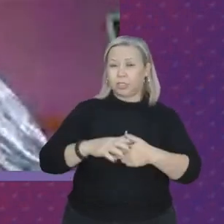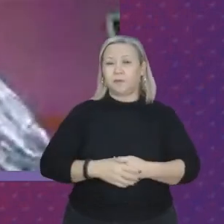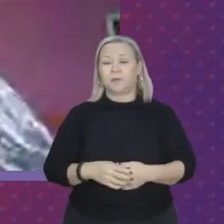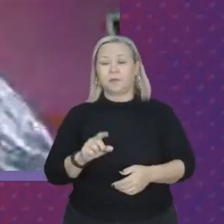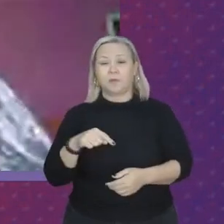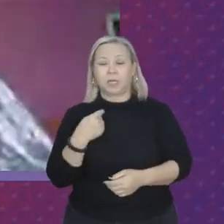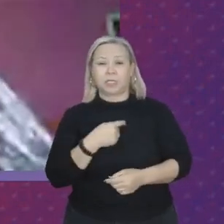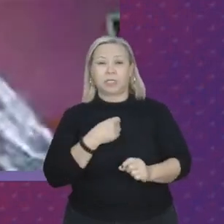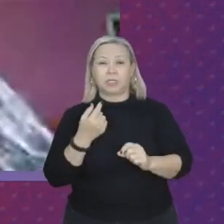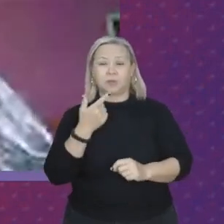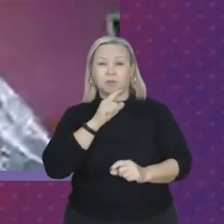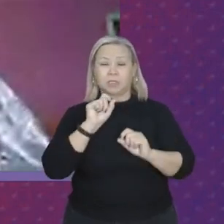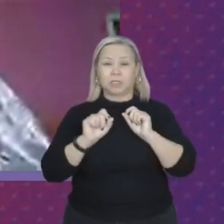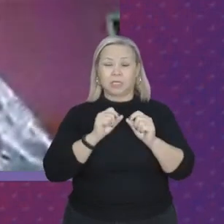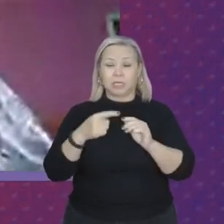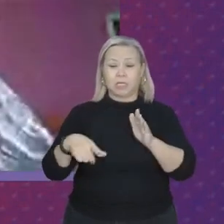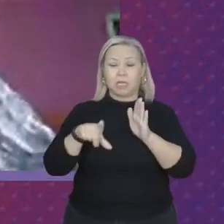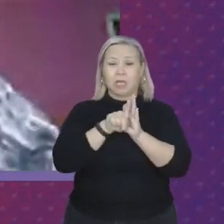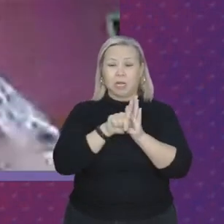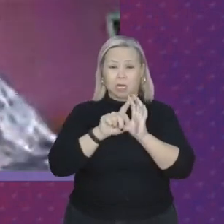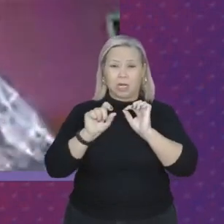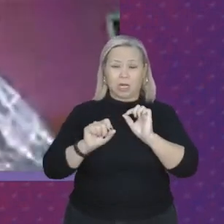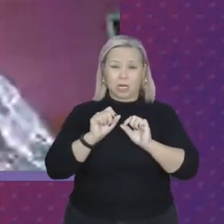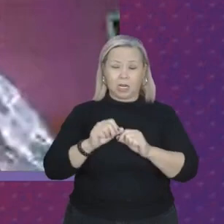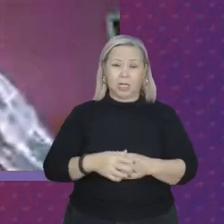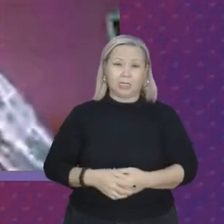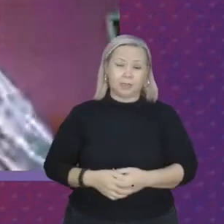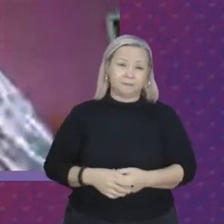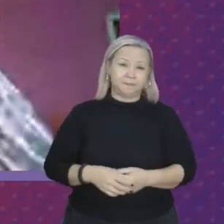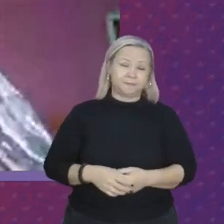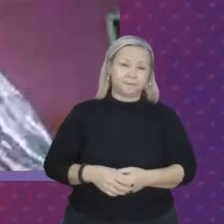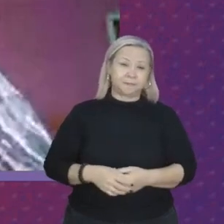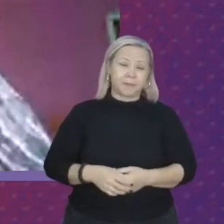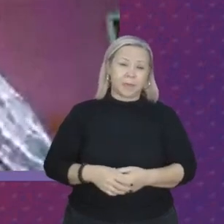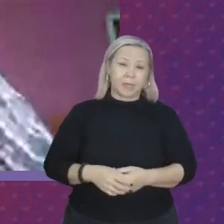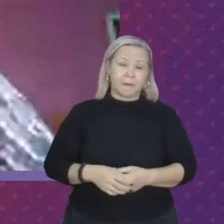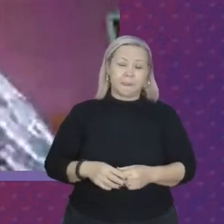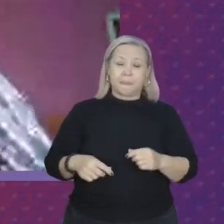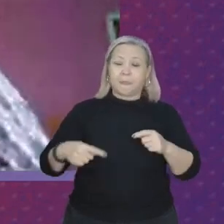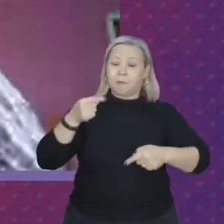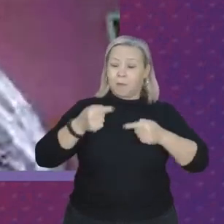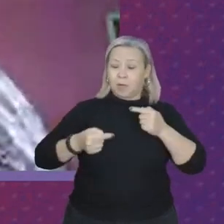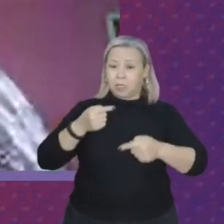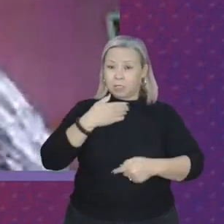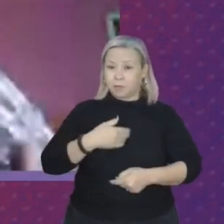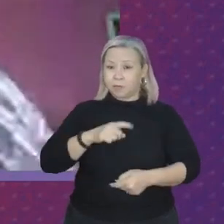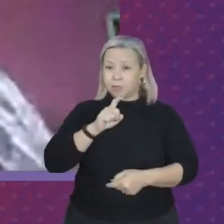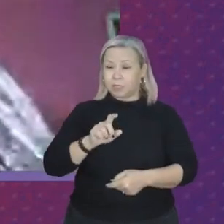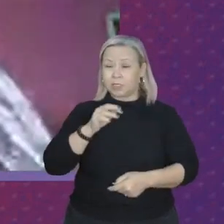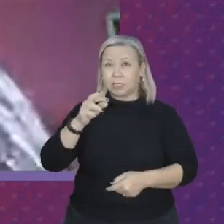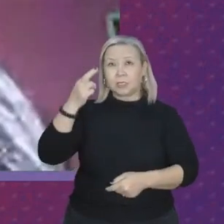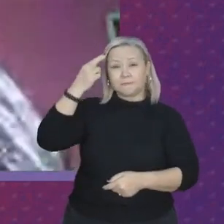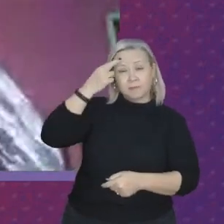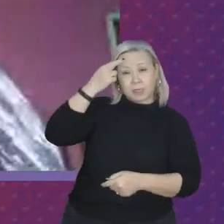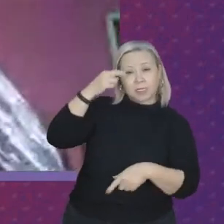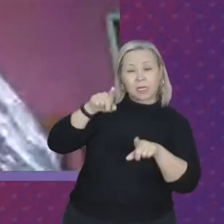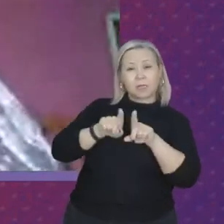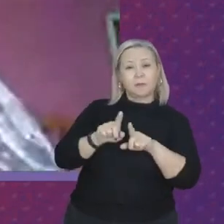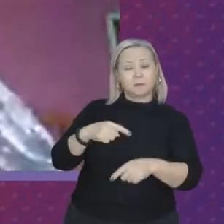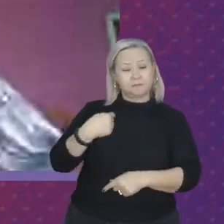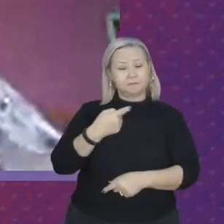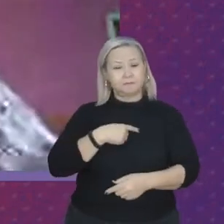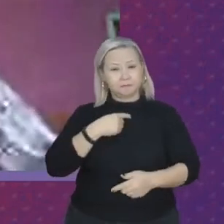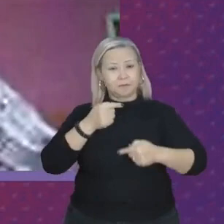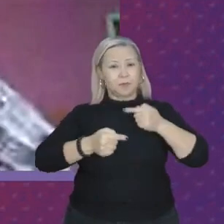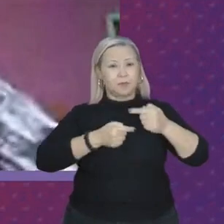gente consiga ter tanto leis, né, quanto atos administrativos, quanto políticas públicas que sejam pensadas também para a nossa